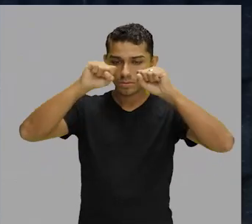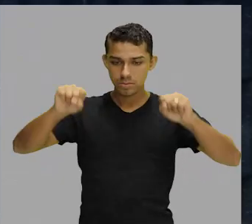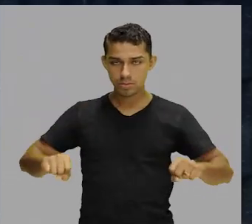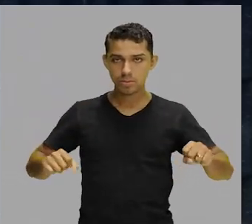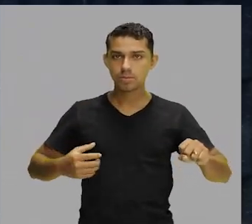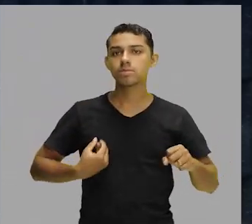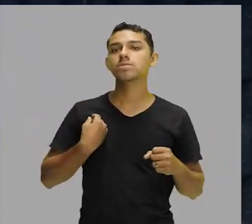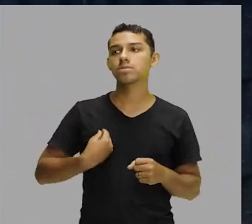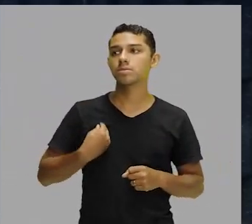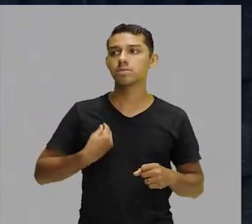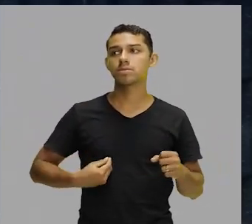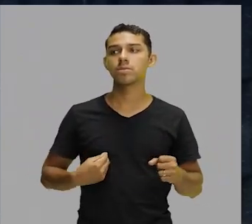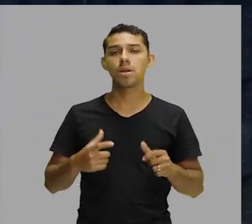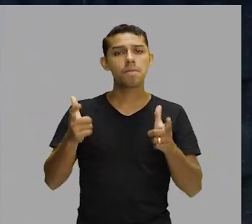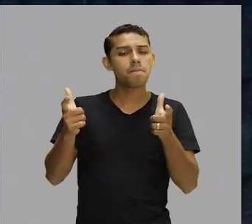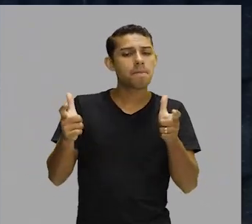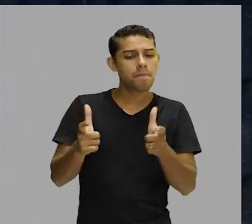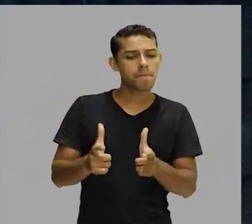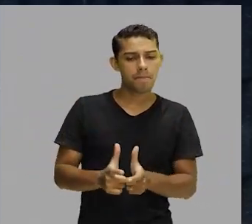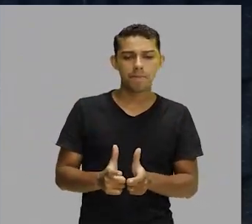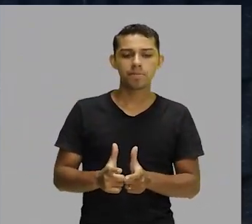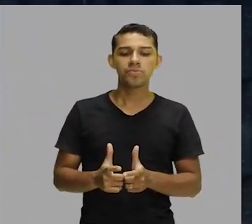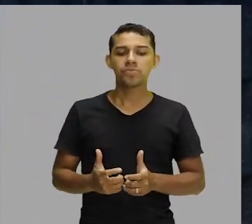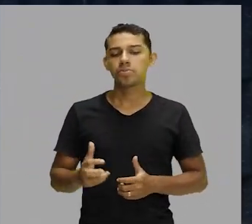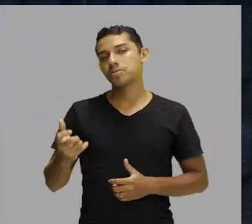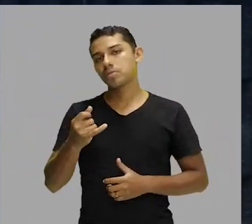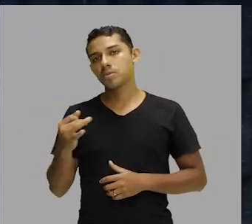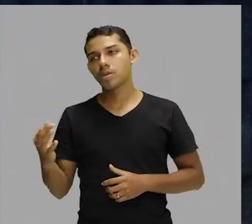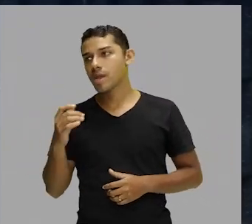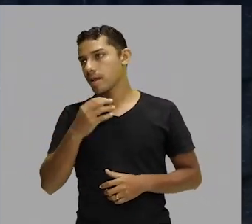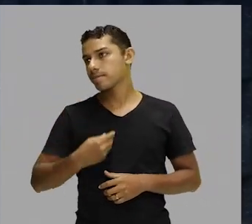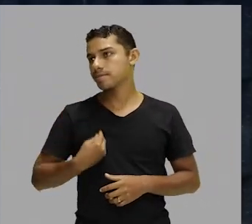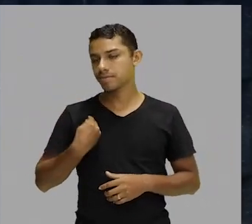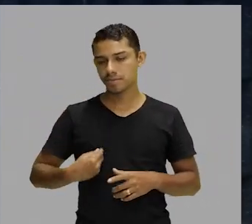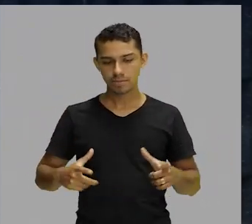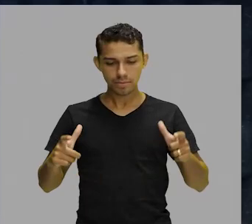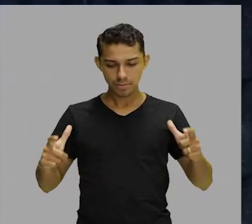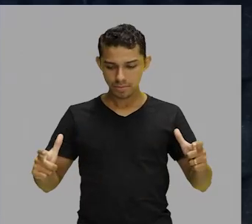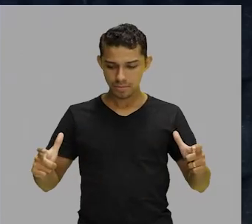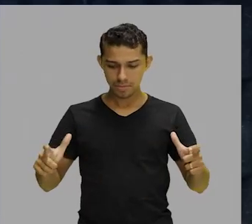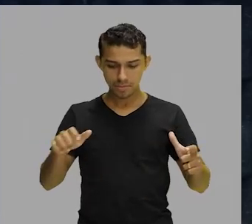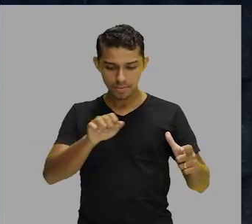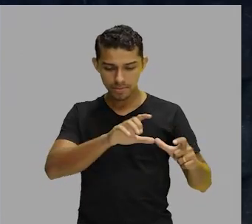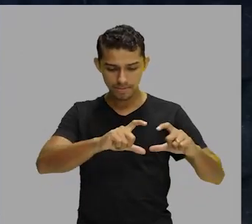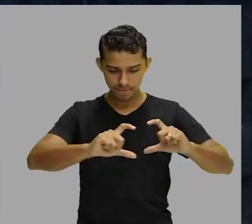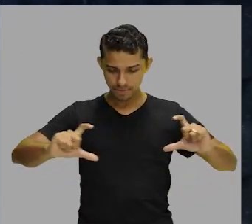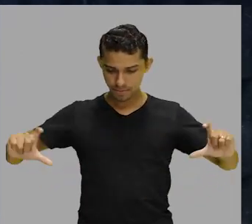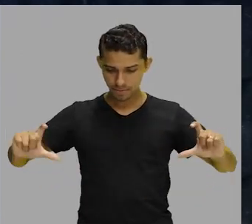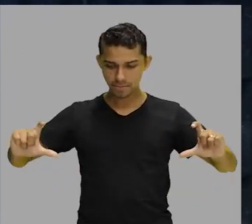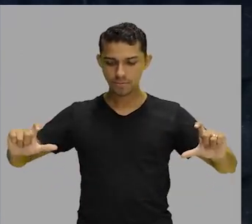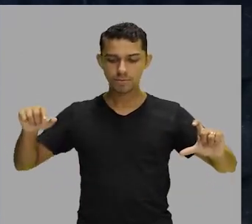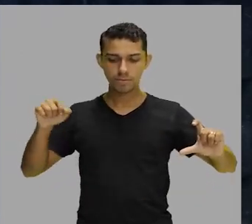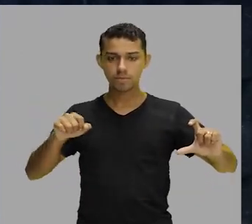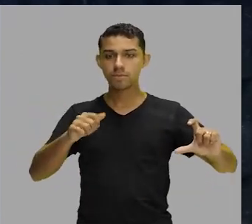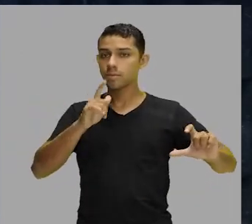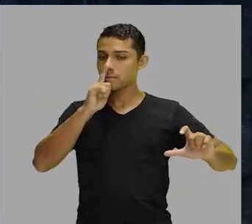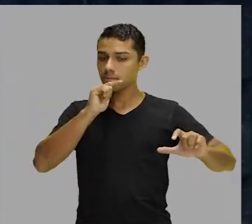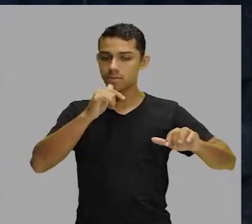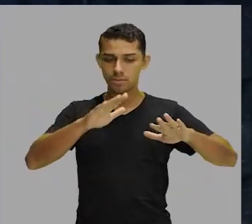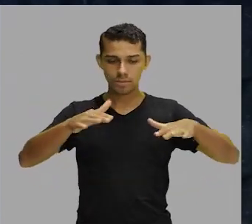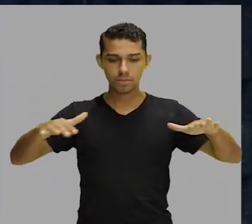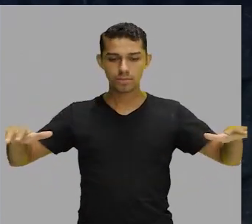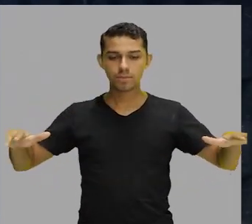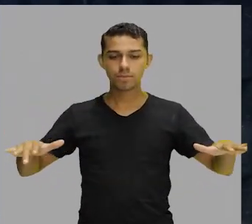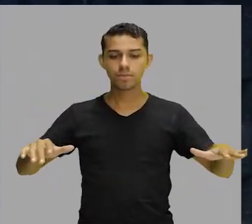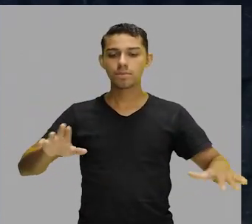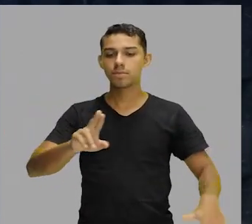desses indivíduos é bem menor. Os indivíduos que estão na base da cadeia alimentar nos ambientes marinhos são